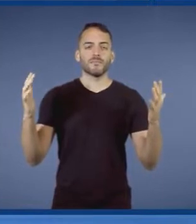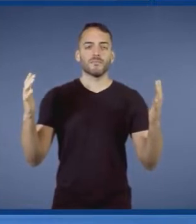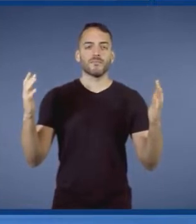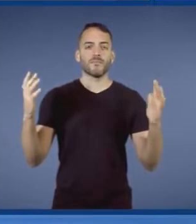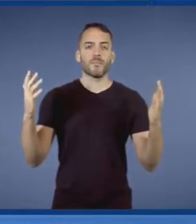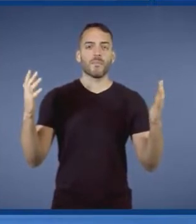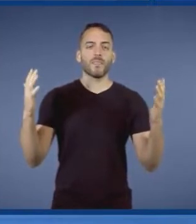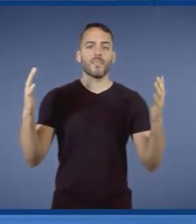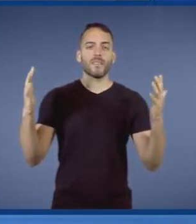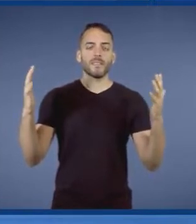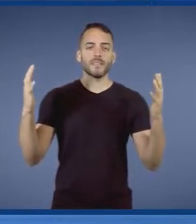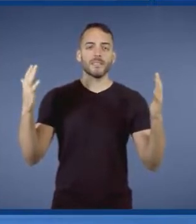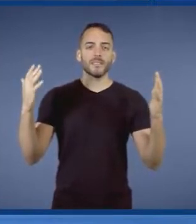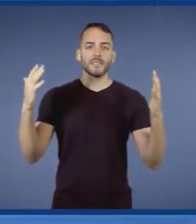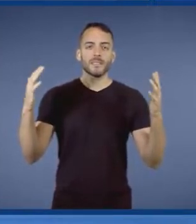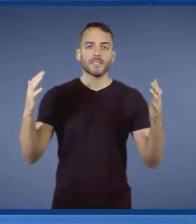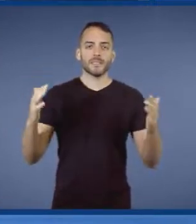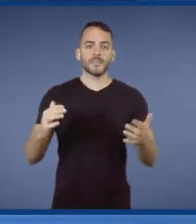Obrigado.